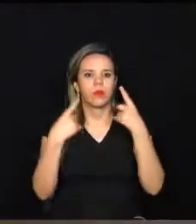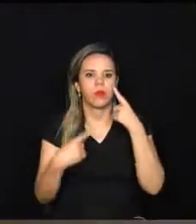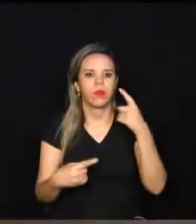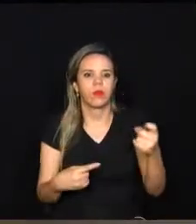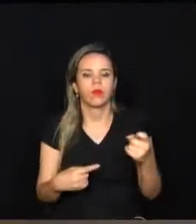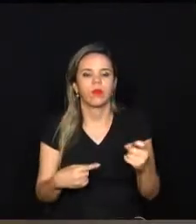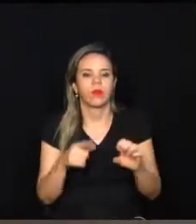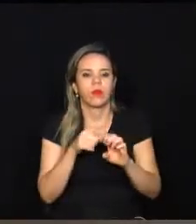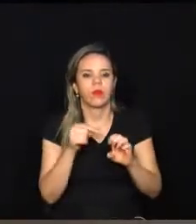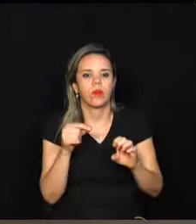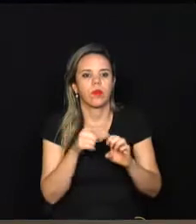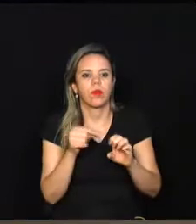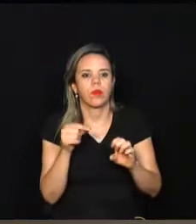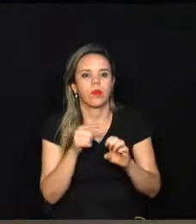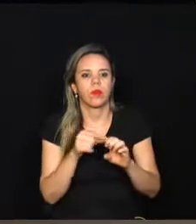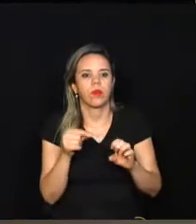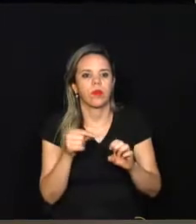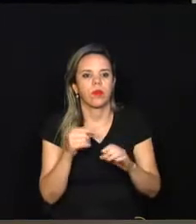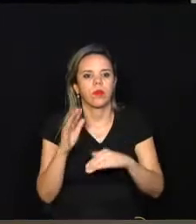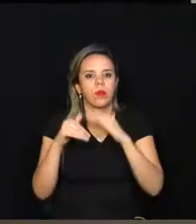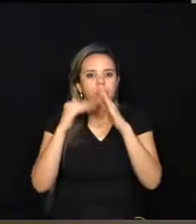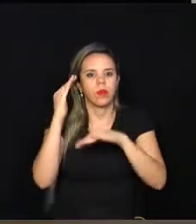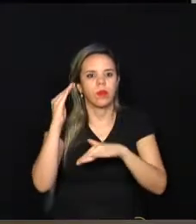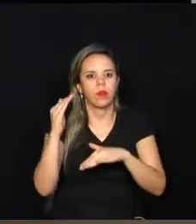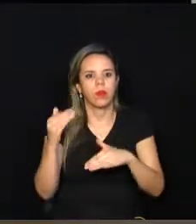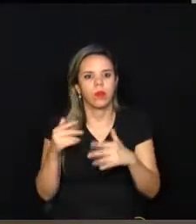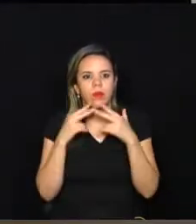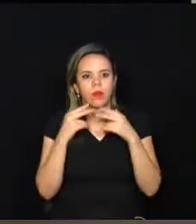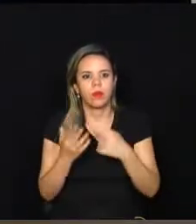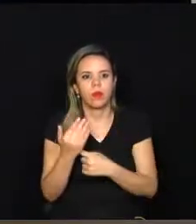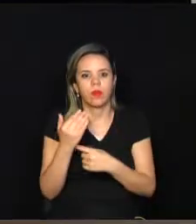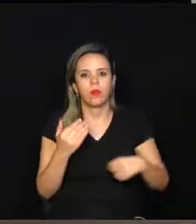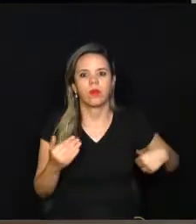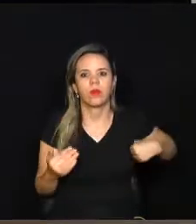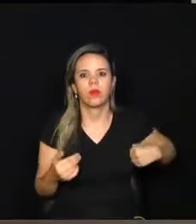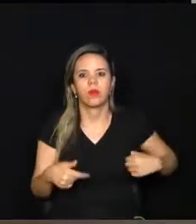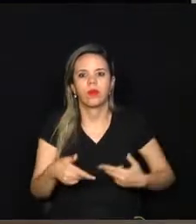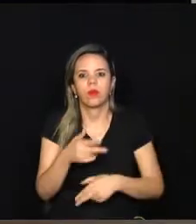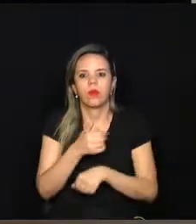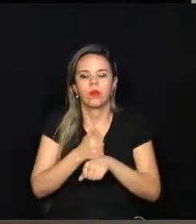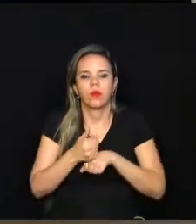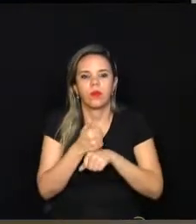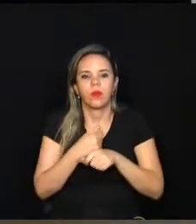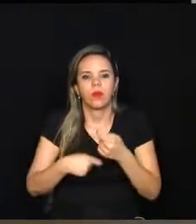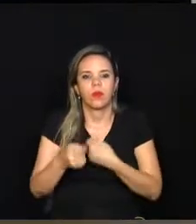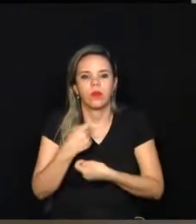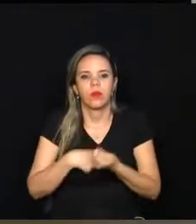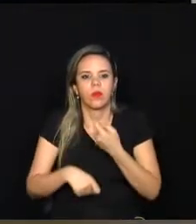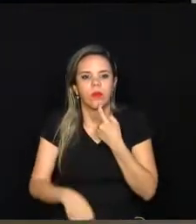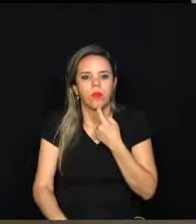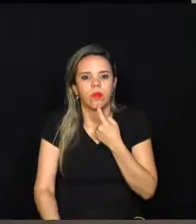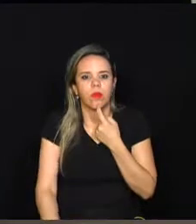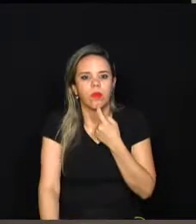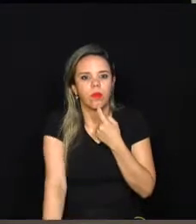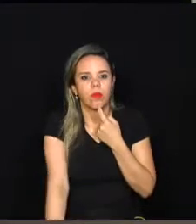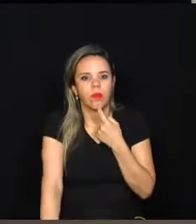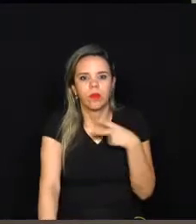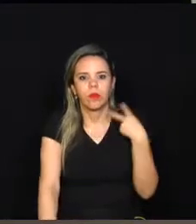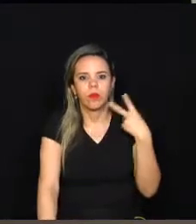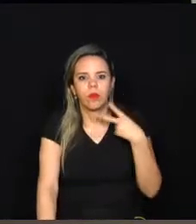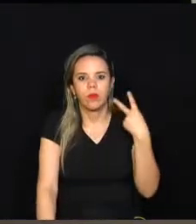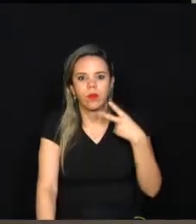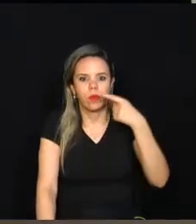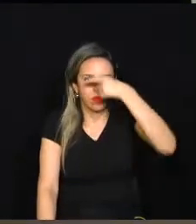dos empreendedores e dos desenvolvedores de inovações para os diversos setores da economia de Campinas, o vereador